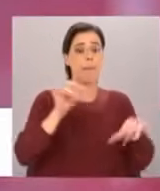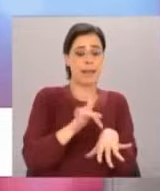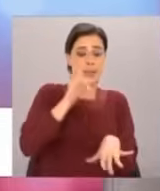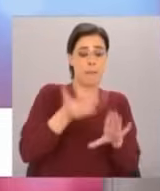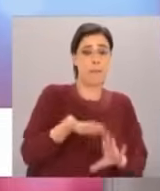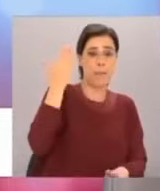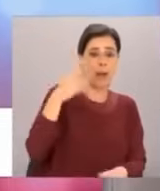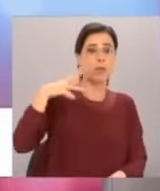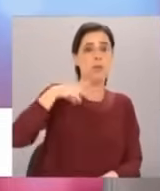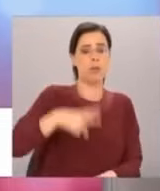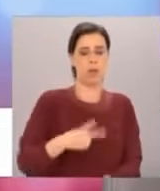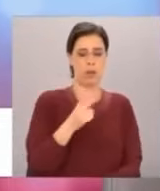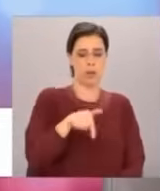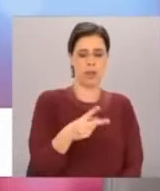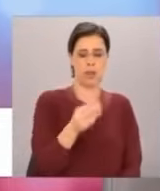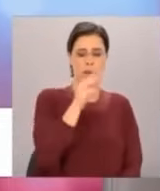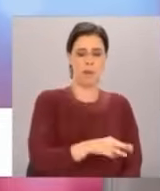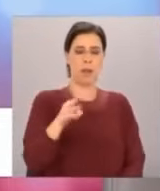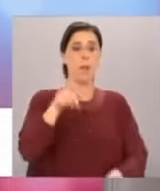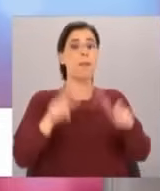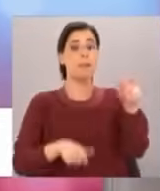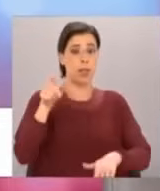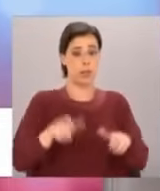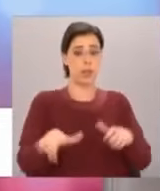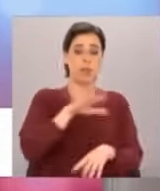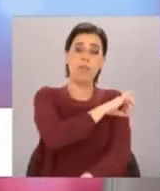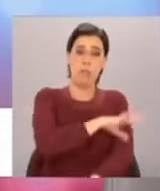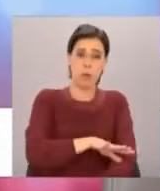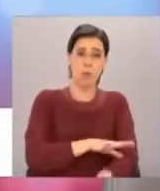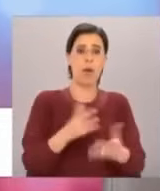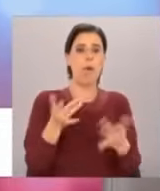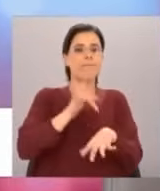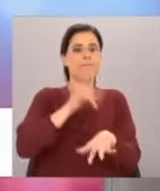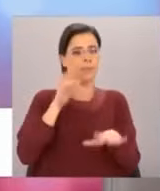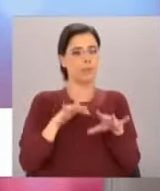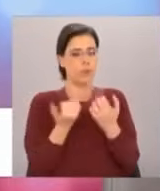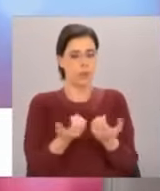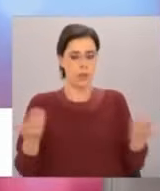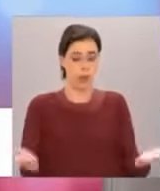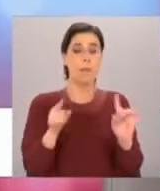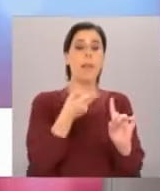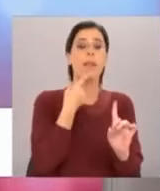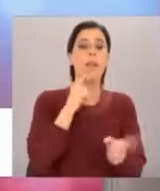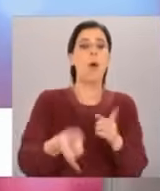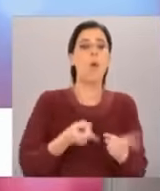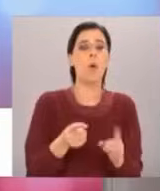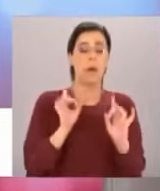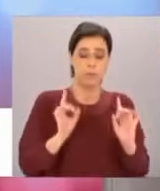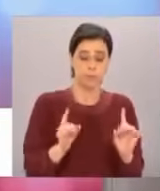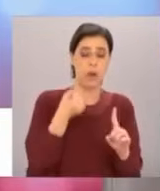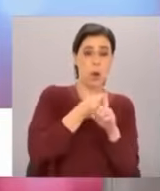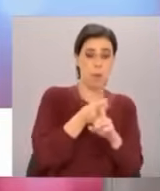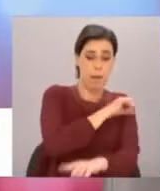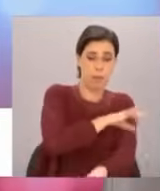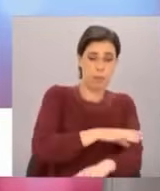de vulnerabilidade e Portugal Tem 2,3 milhões de pessoas em situação de pobreza ou de vulnerabilidade social e significa que faço para